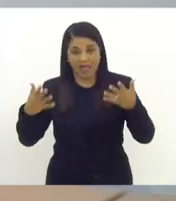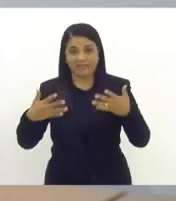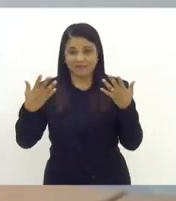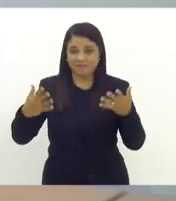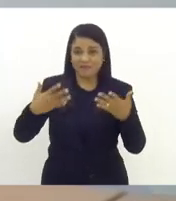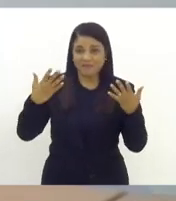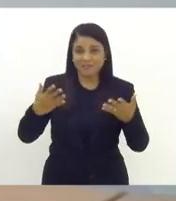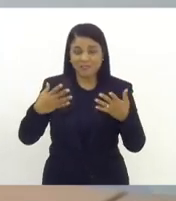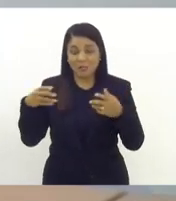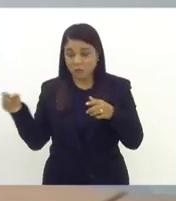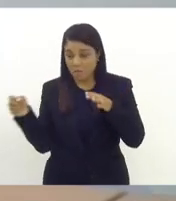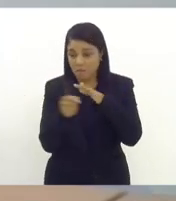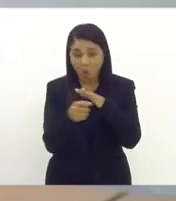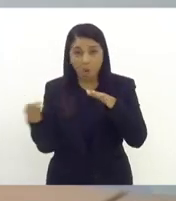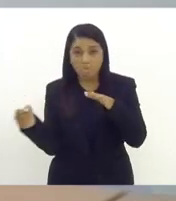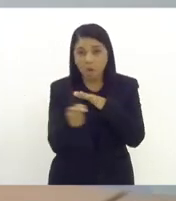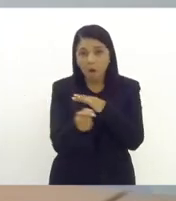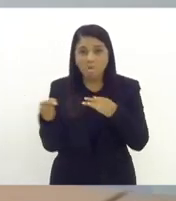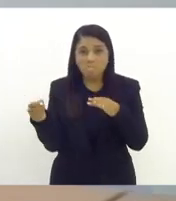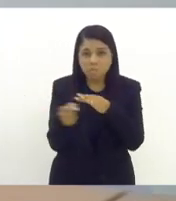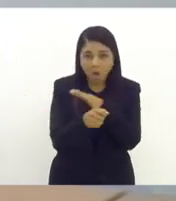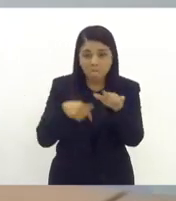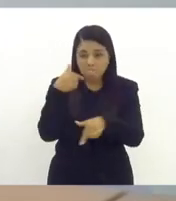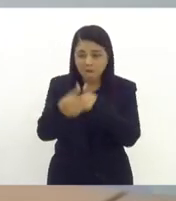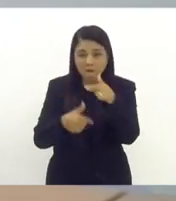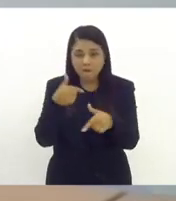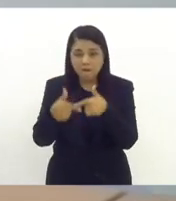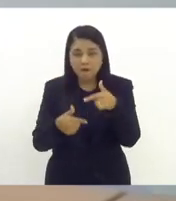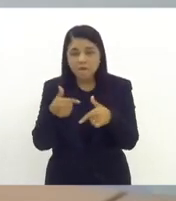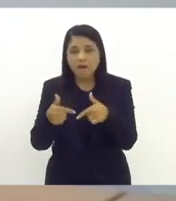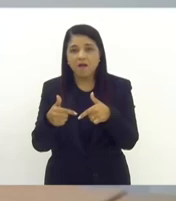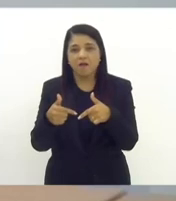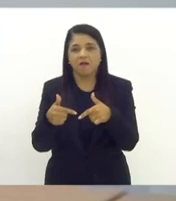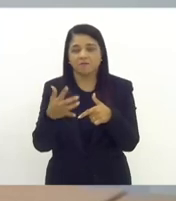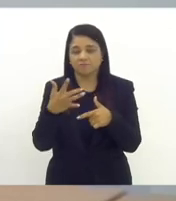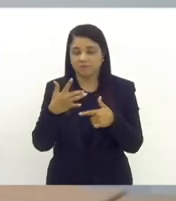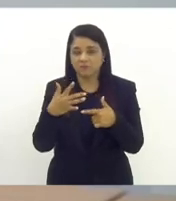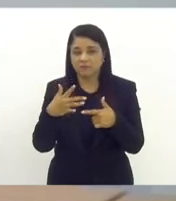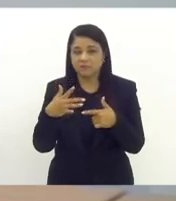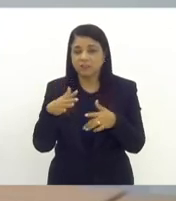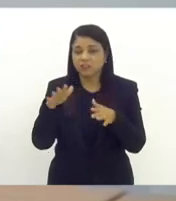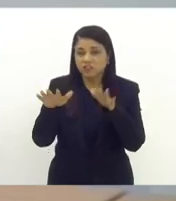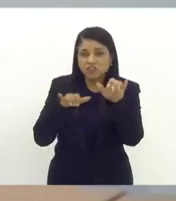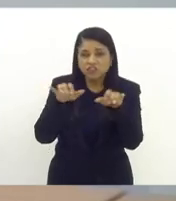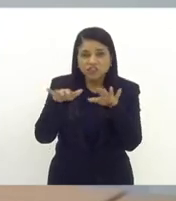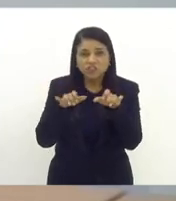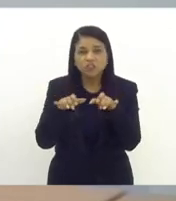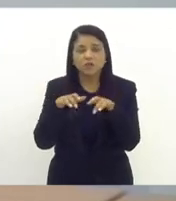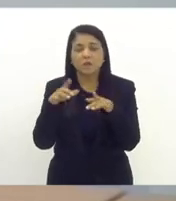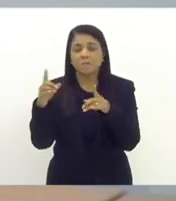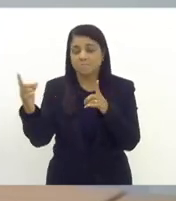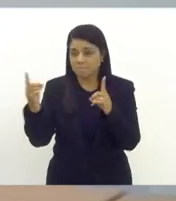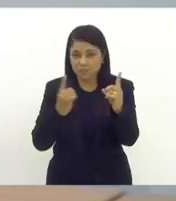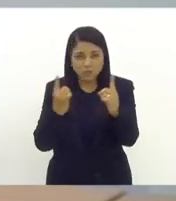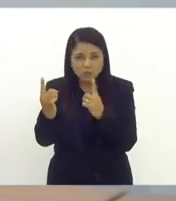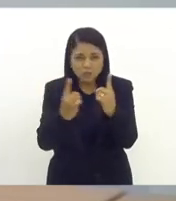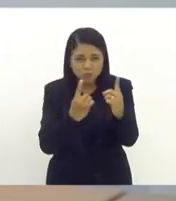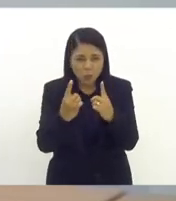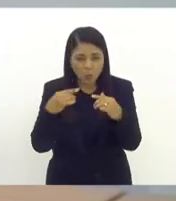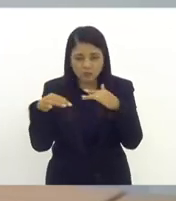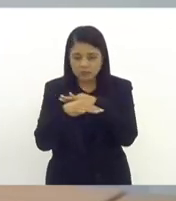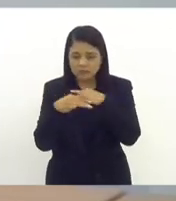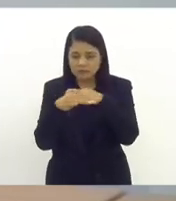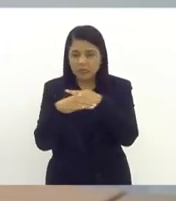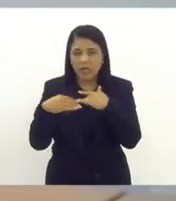a geração de emprego que tem e quanto atrai de pessoas para nossa cidade a gente